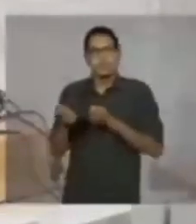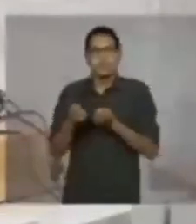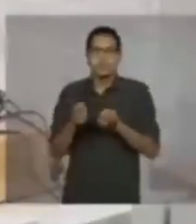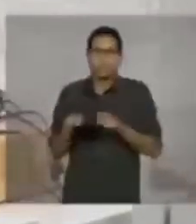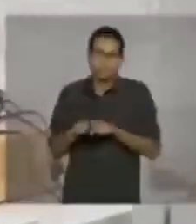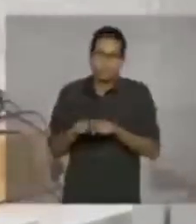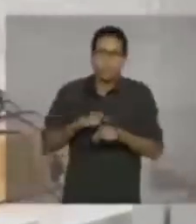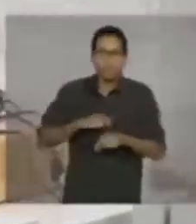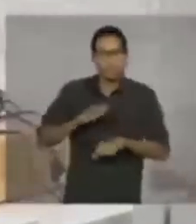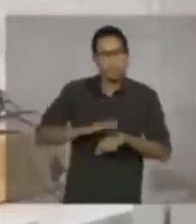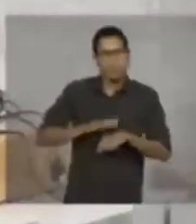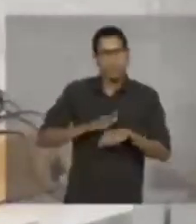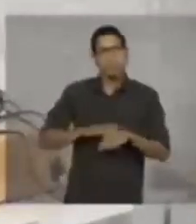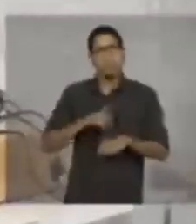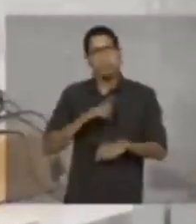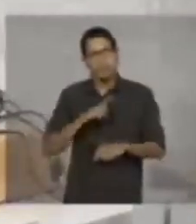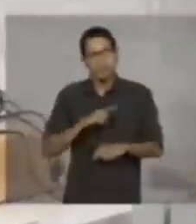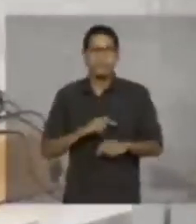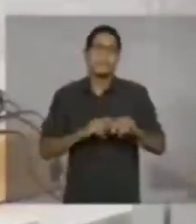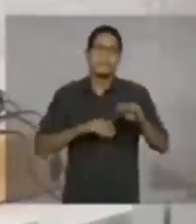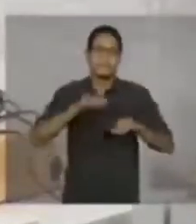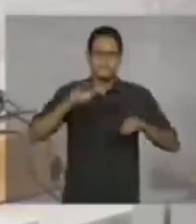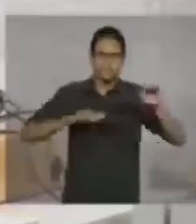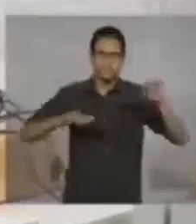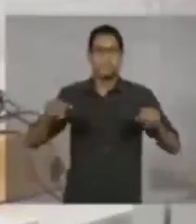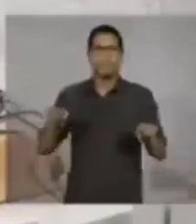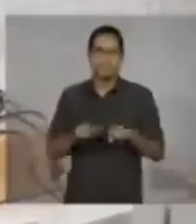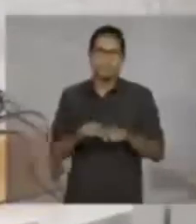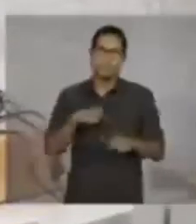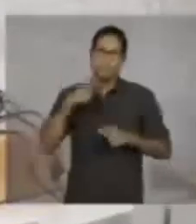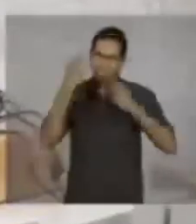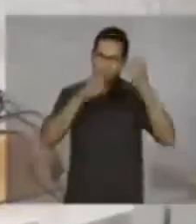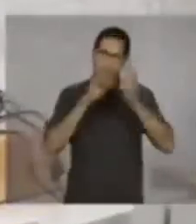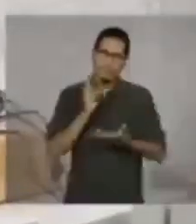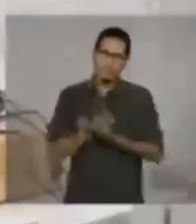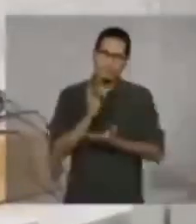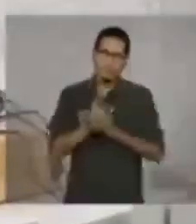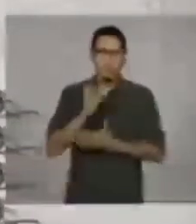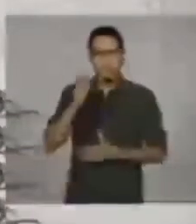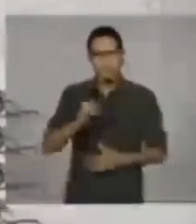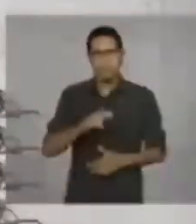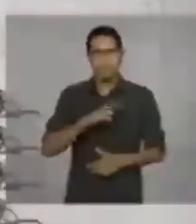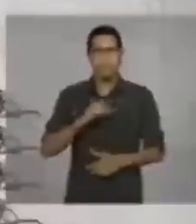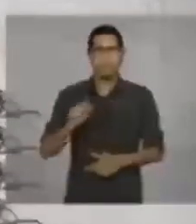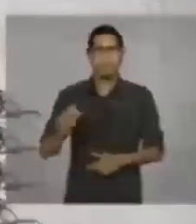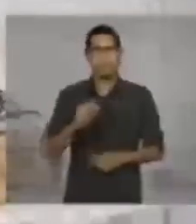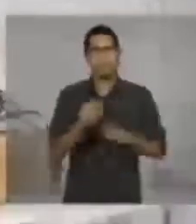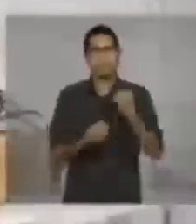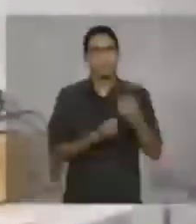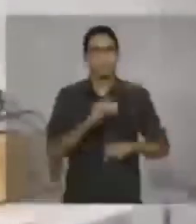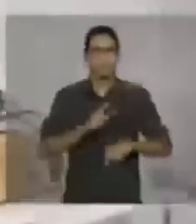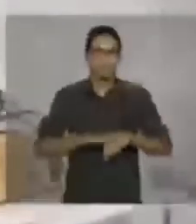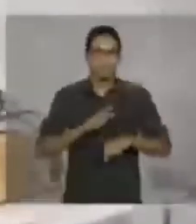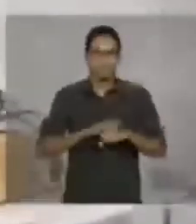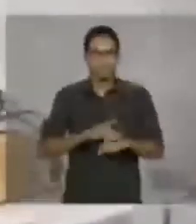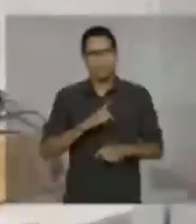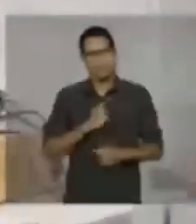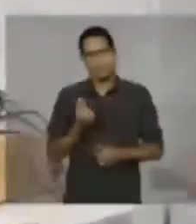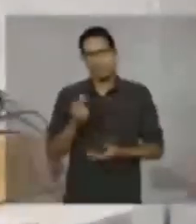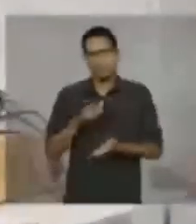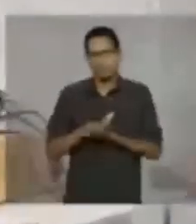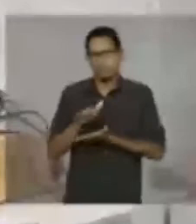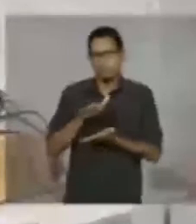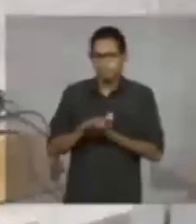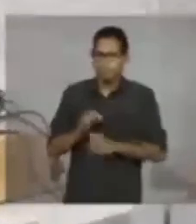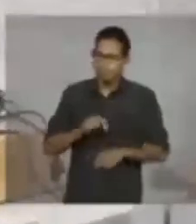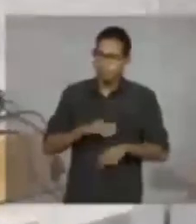da promoção da desigualdade, é uma preocupação permanente, sim, que é a regionalização do gasto orçamentário. Isso é mais